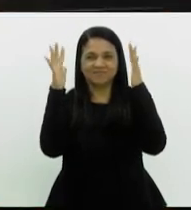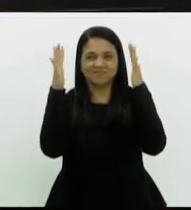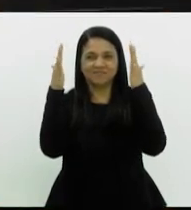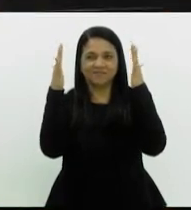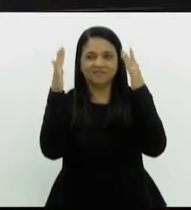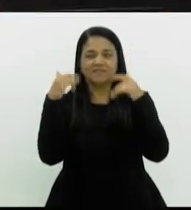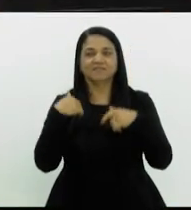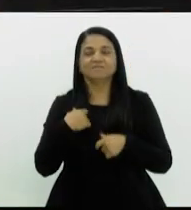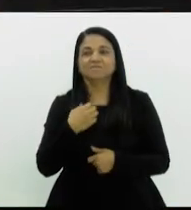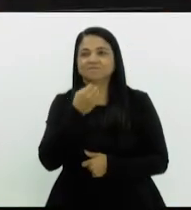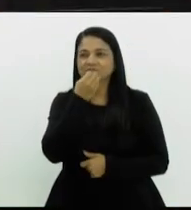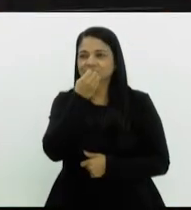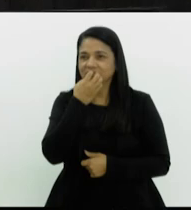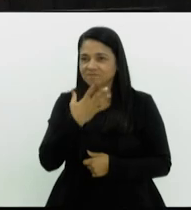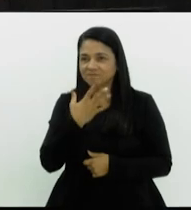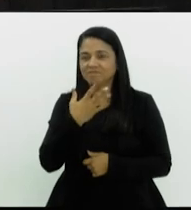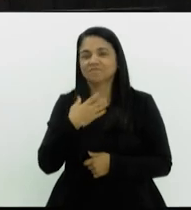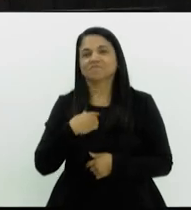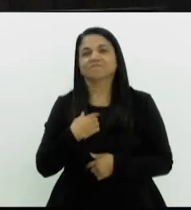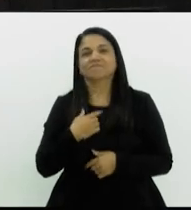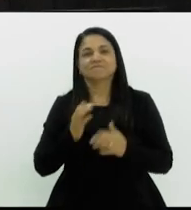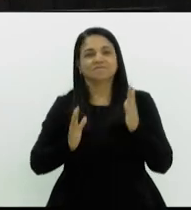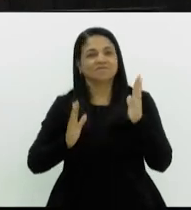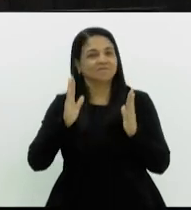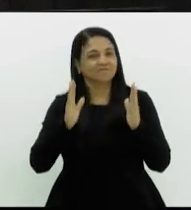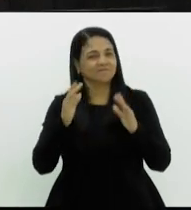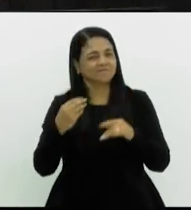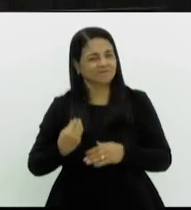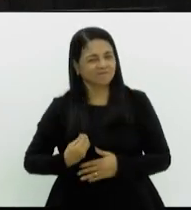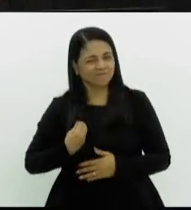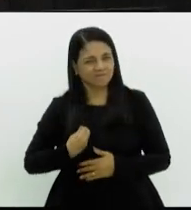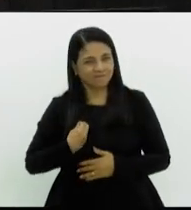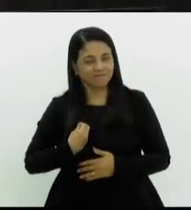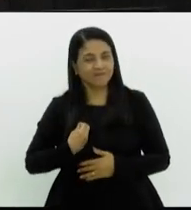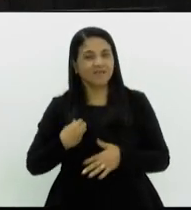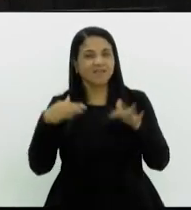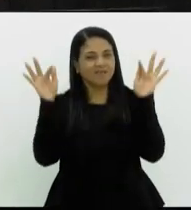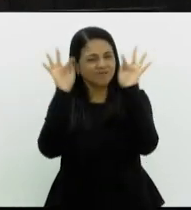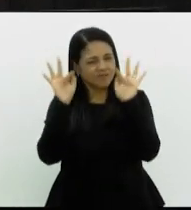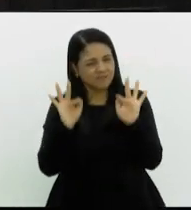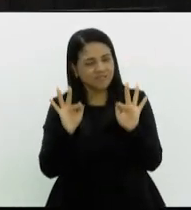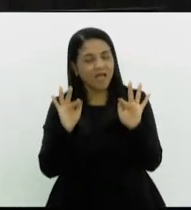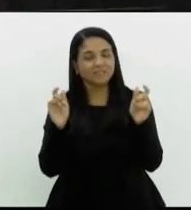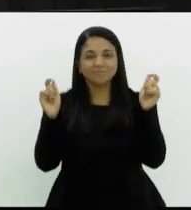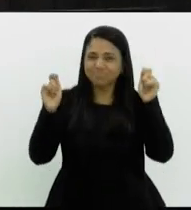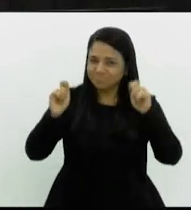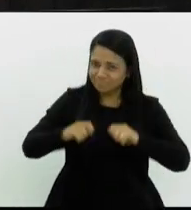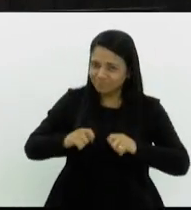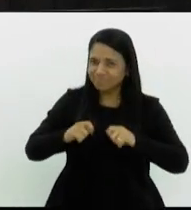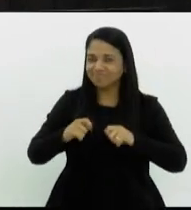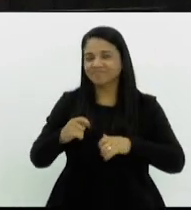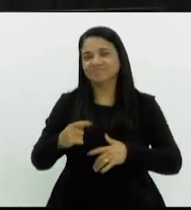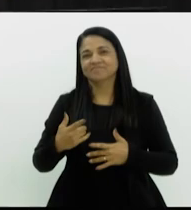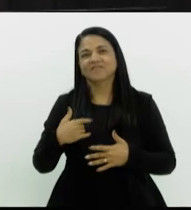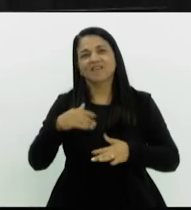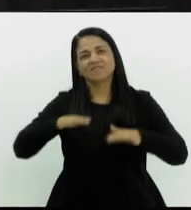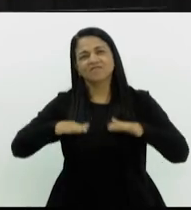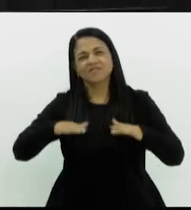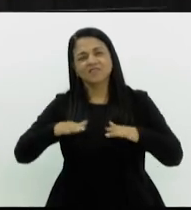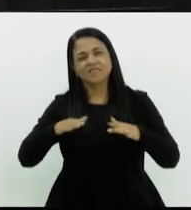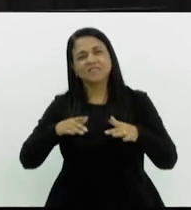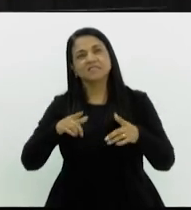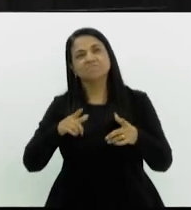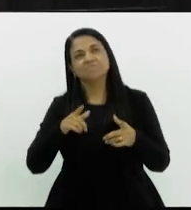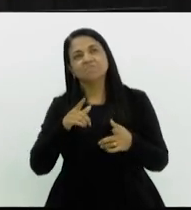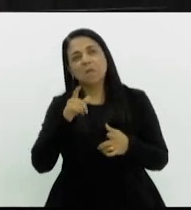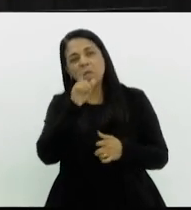É muito bom você chegar numa fase da vida e alguém ensinar você que a felicidade é possível. Porque muita gente chega a determinadas fases